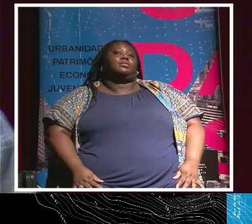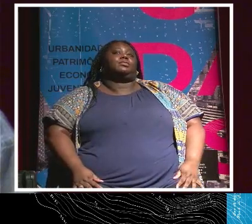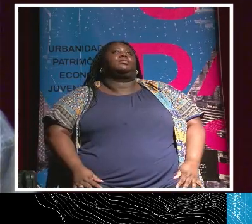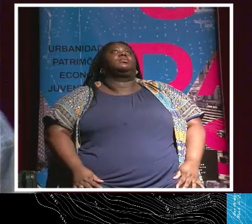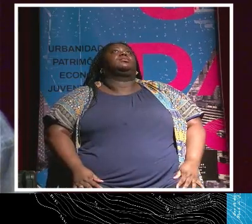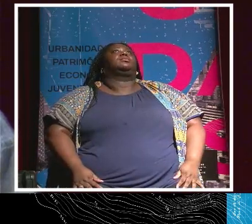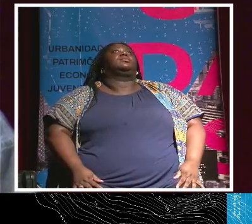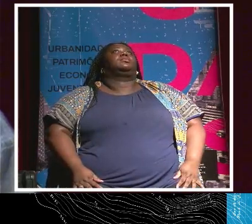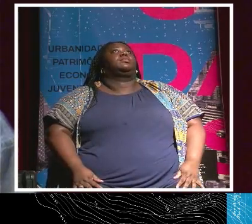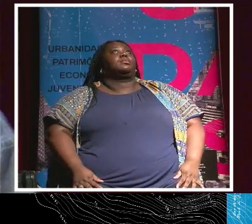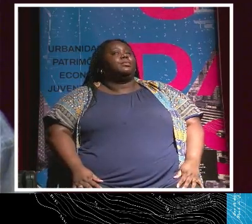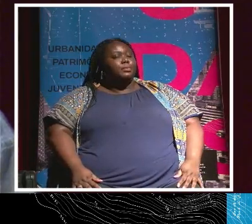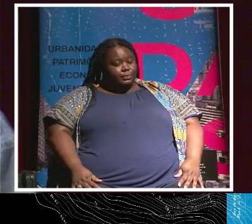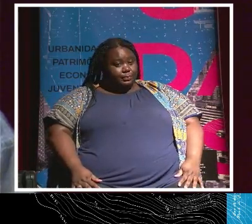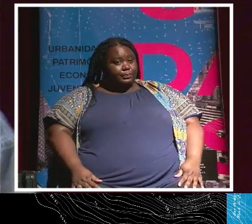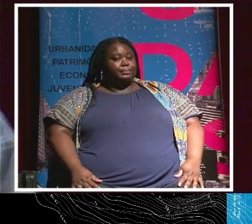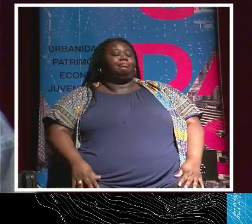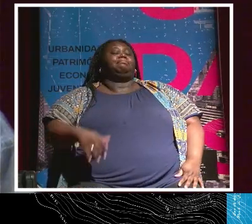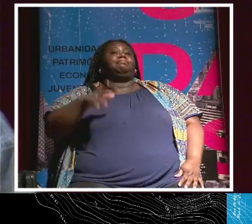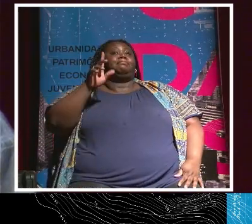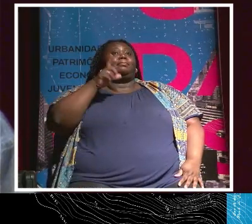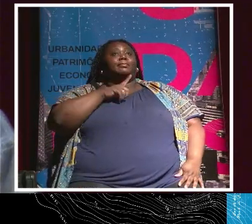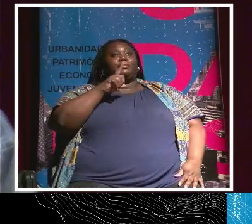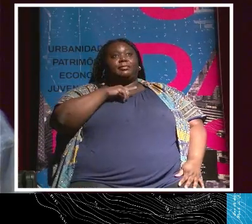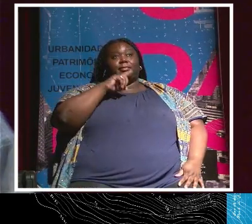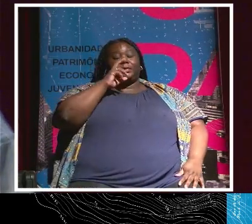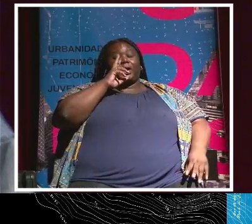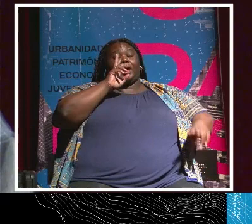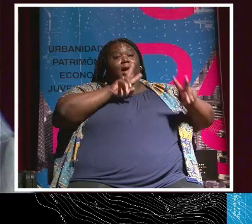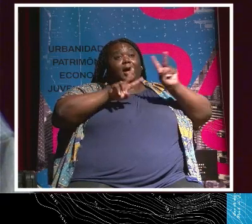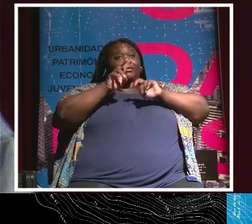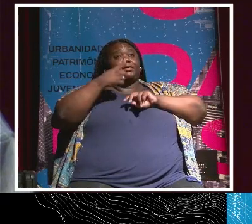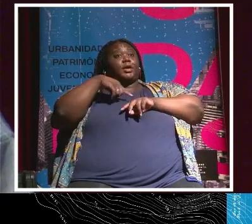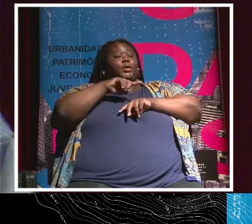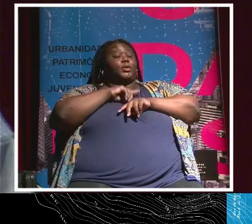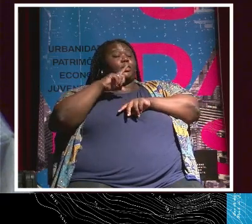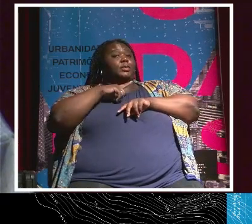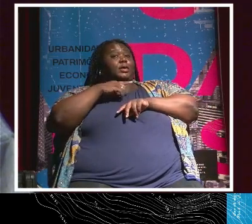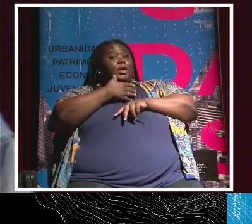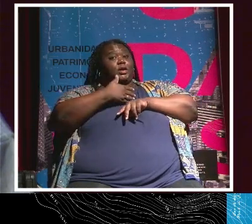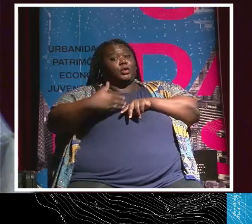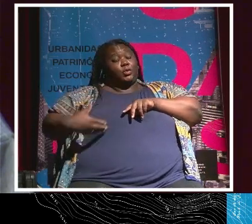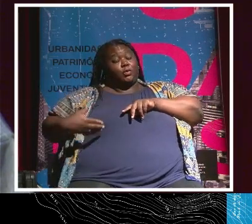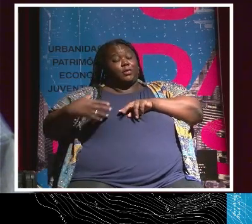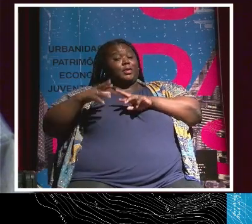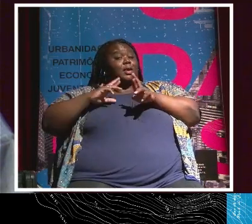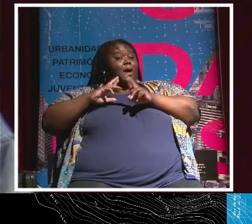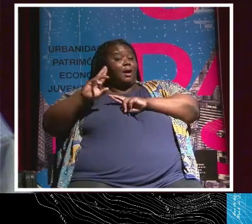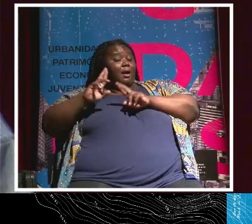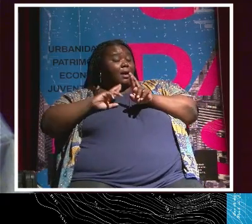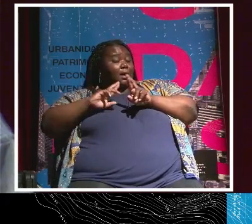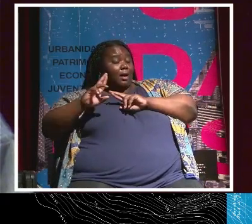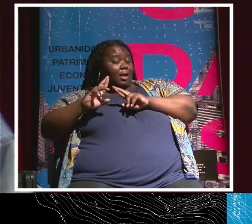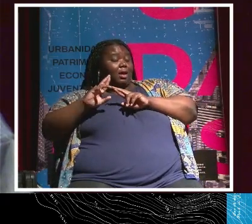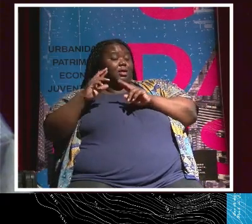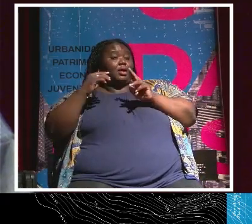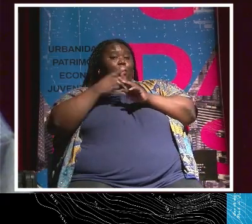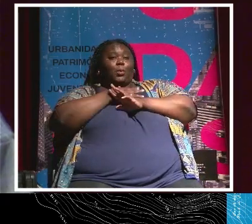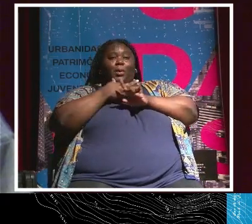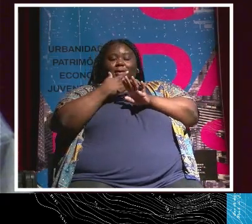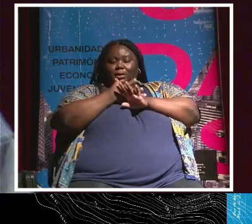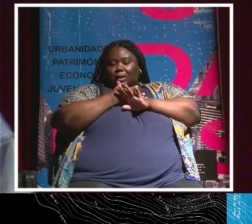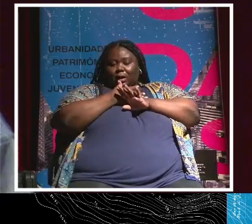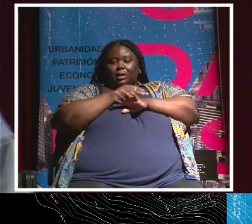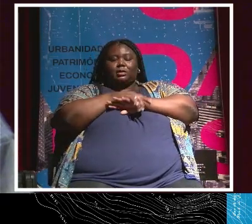discussão da perspectiva que a gente tem do governo federal na relação com as cidades,